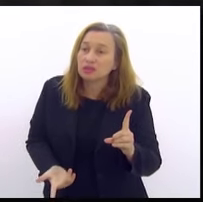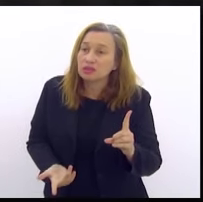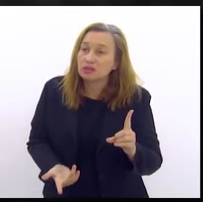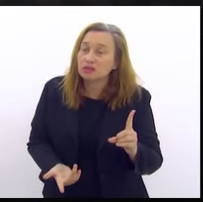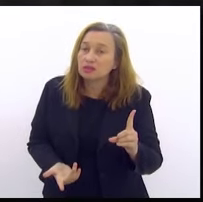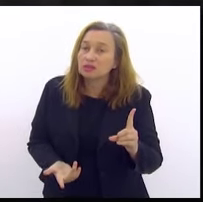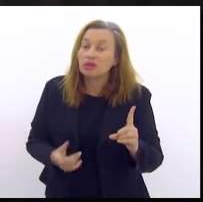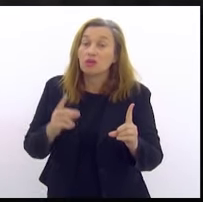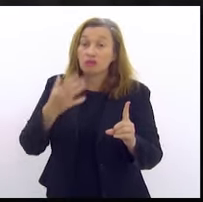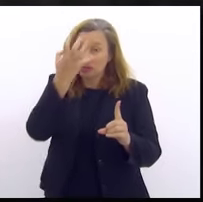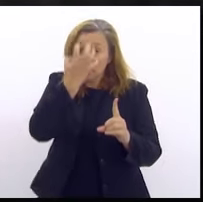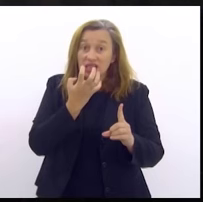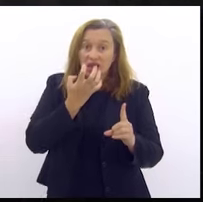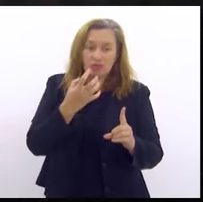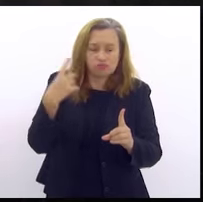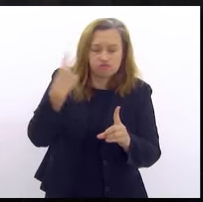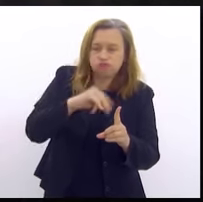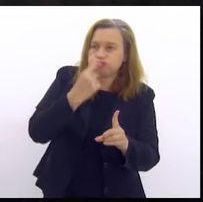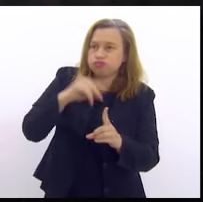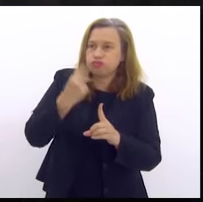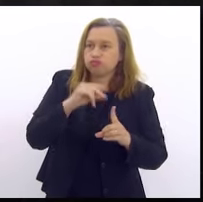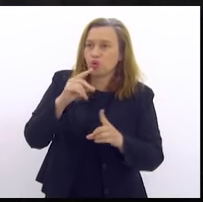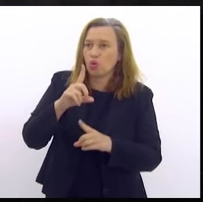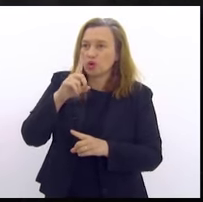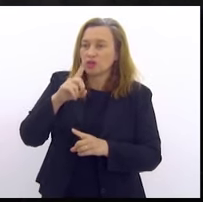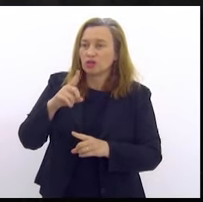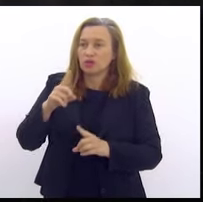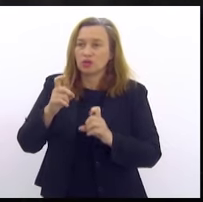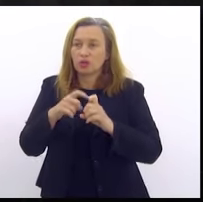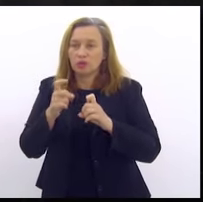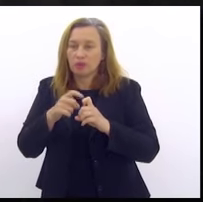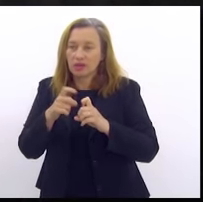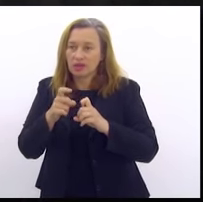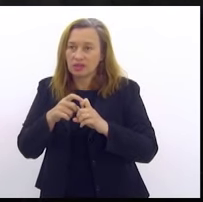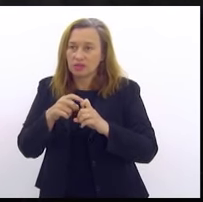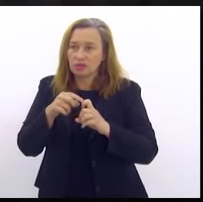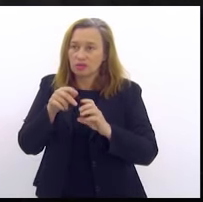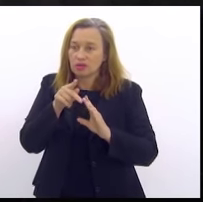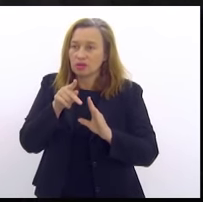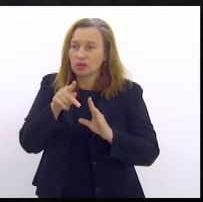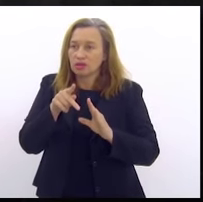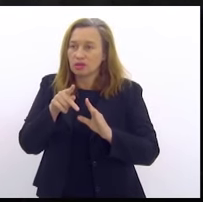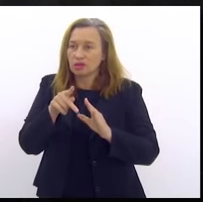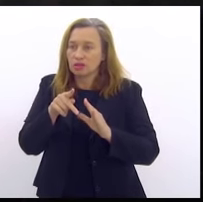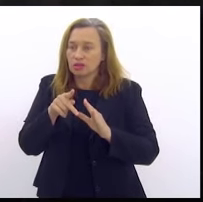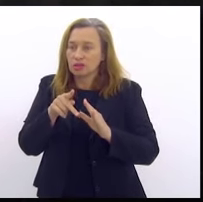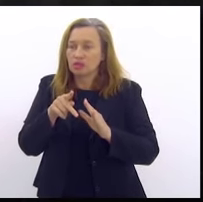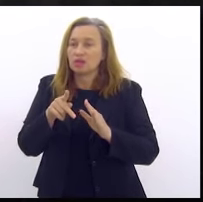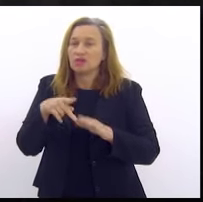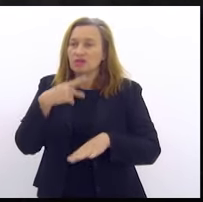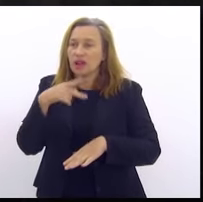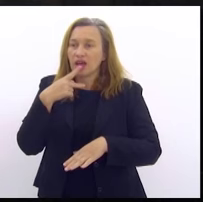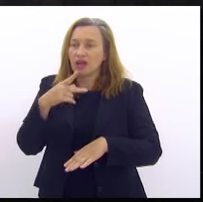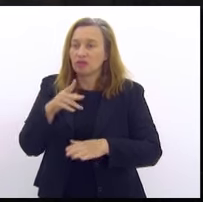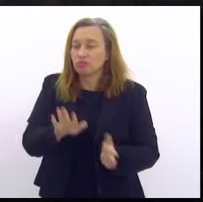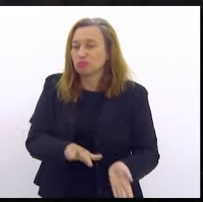foram tão graves que os médicos iniciaram o protocolo de morte